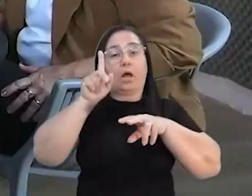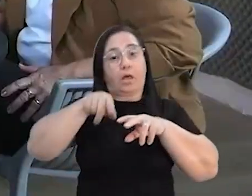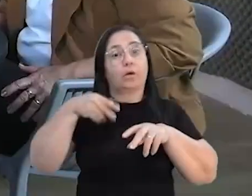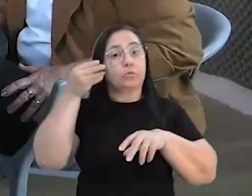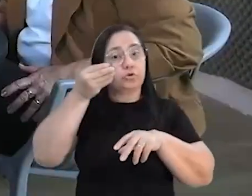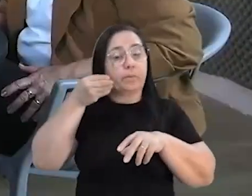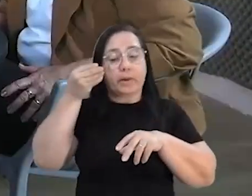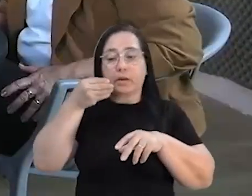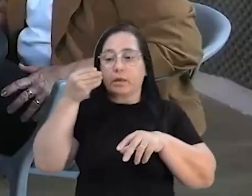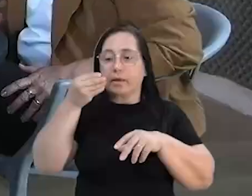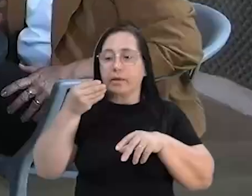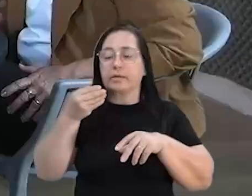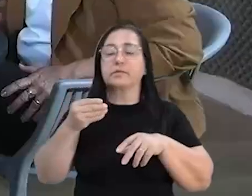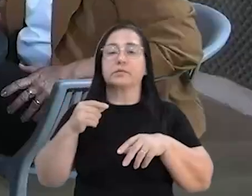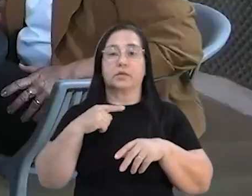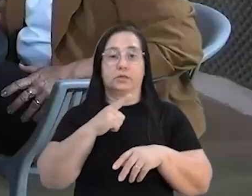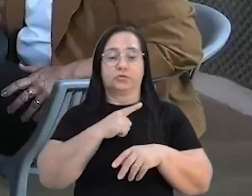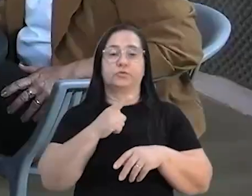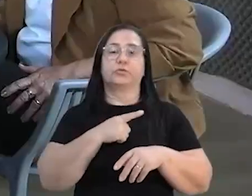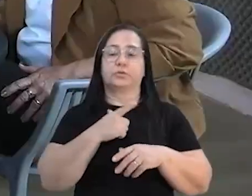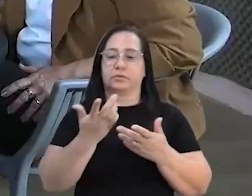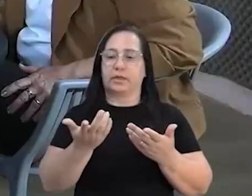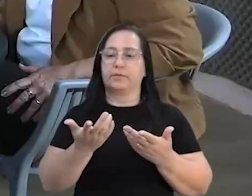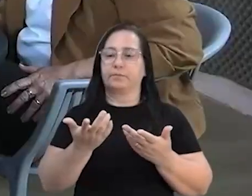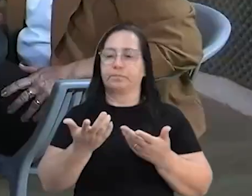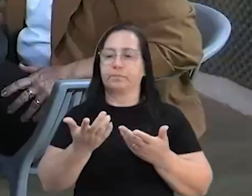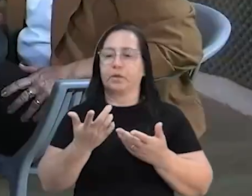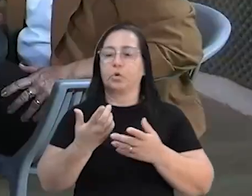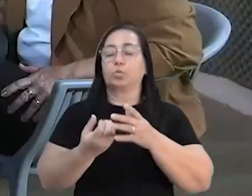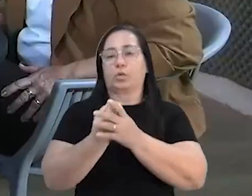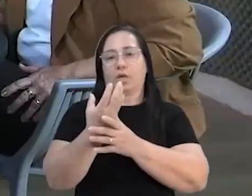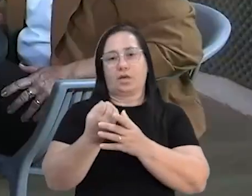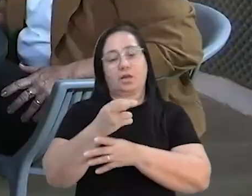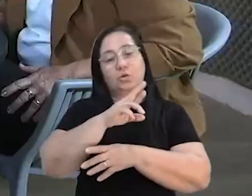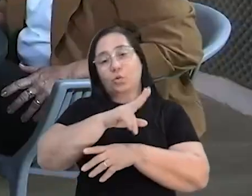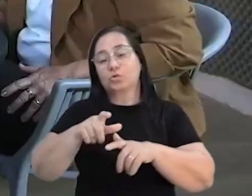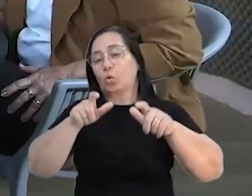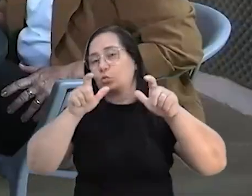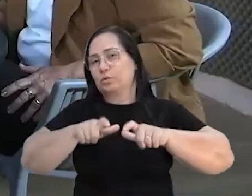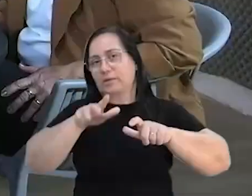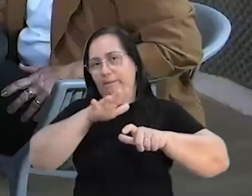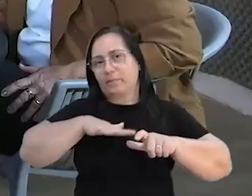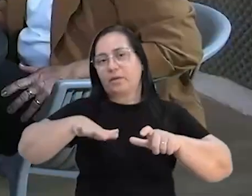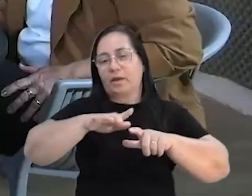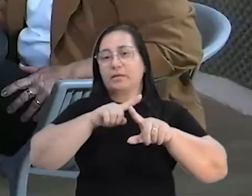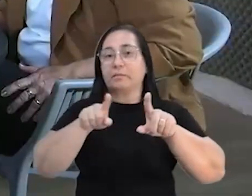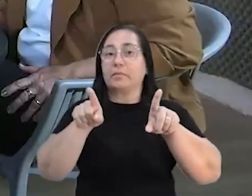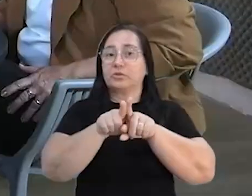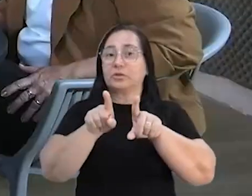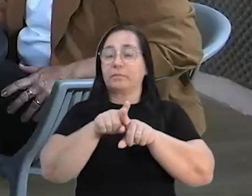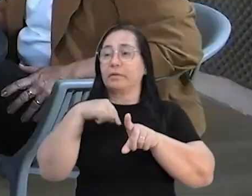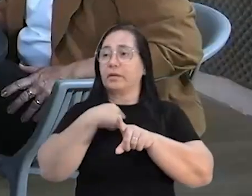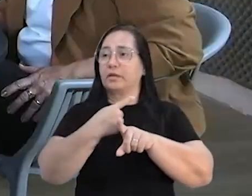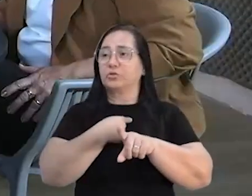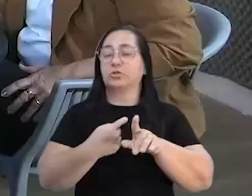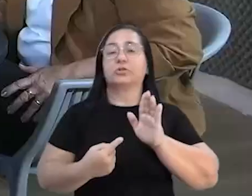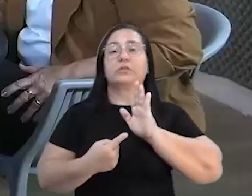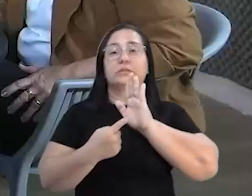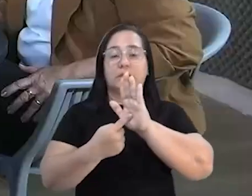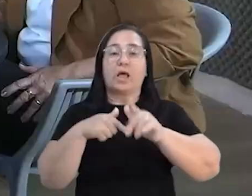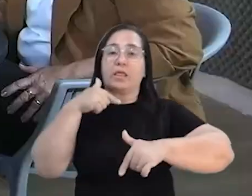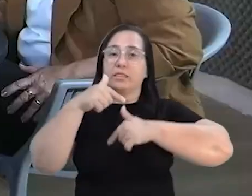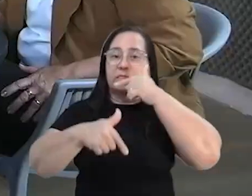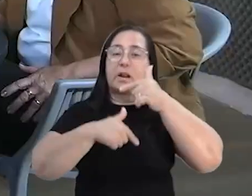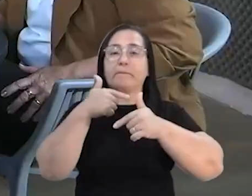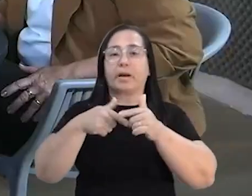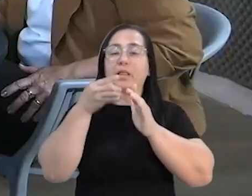experiência, né? É a experiência que a gente tem naquilo que é criado, não só nos ambientes, mas naquilo que a gente também traz e trabalha como